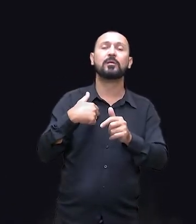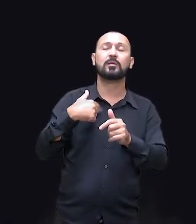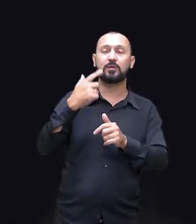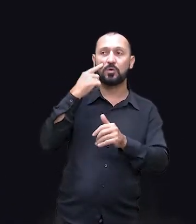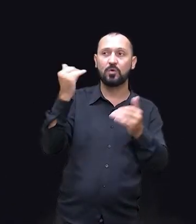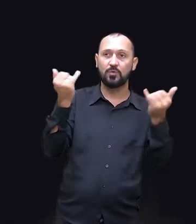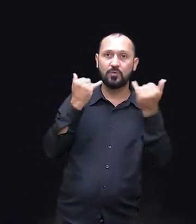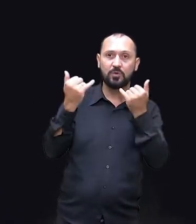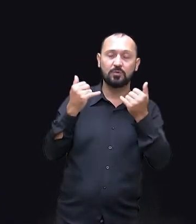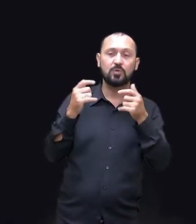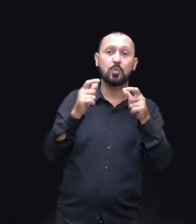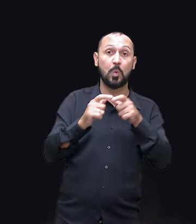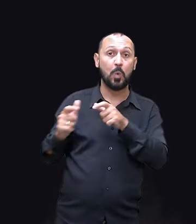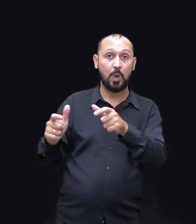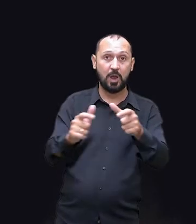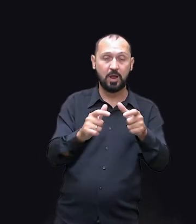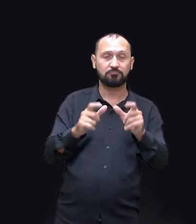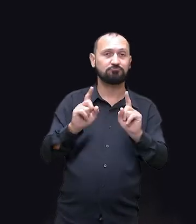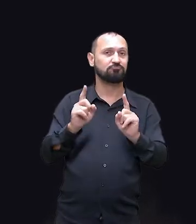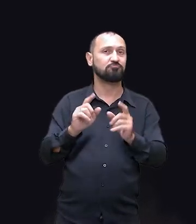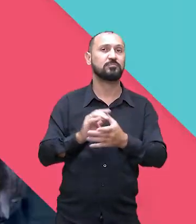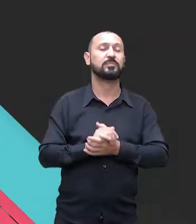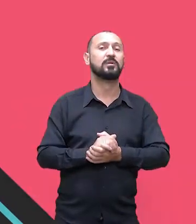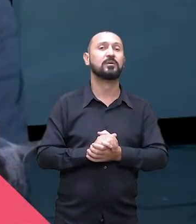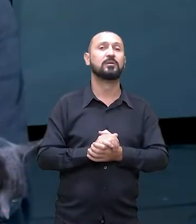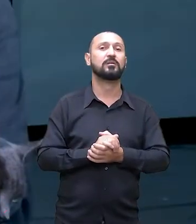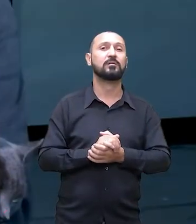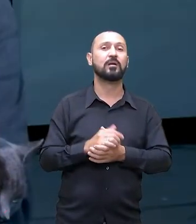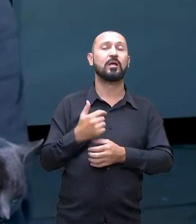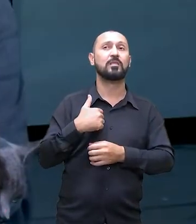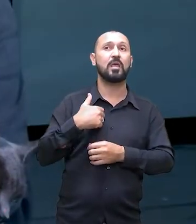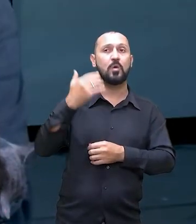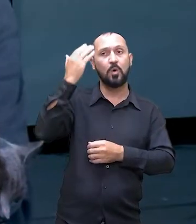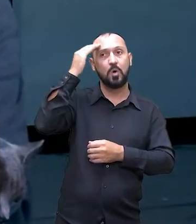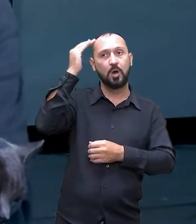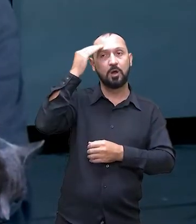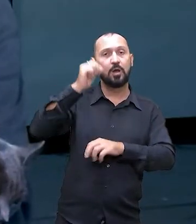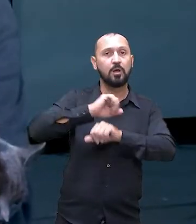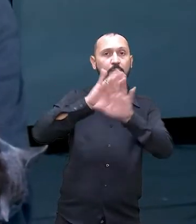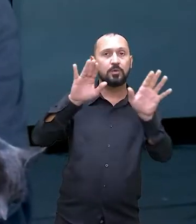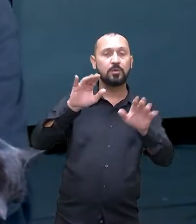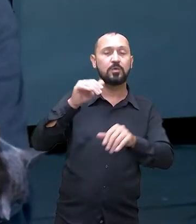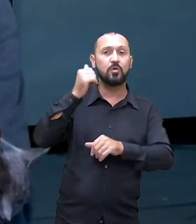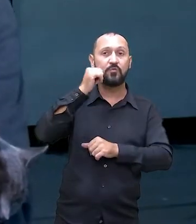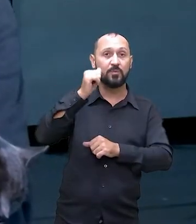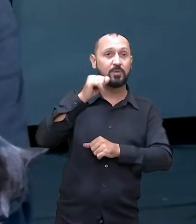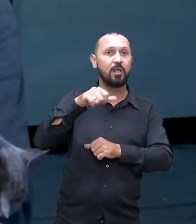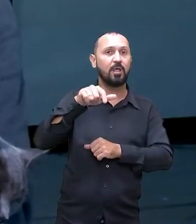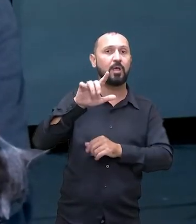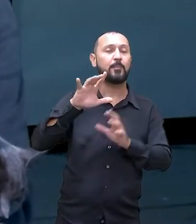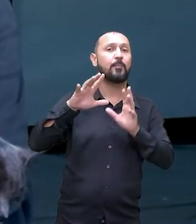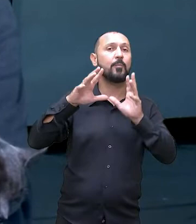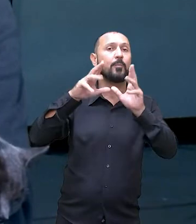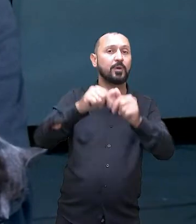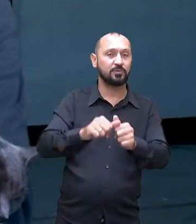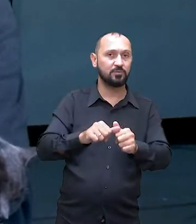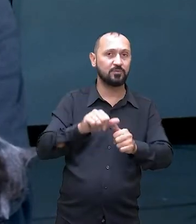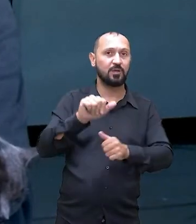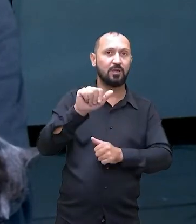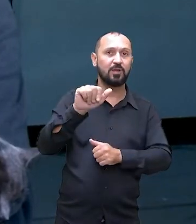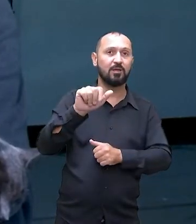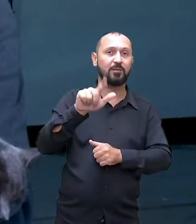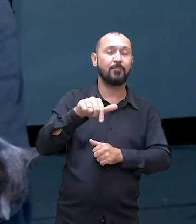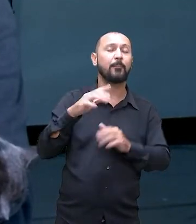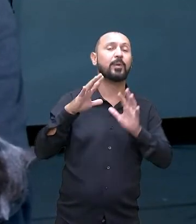todos e que não é só para mulheres, né? Se o feminismo fosse estudado por todos, não estaria nos números que a gente se